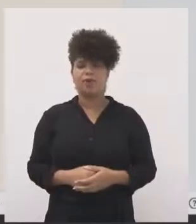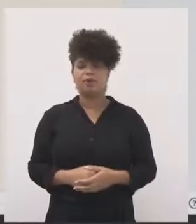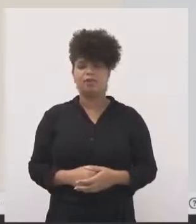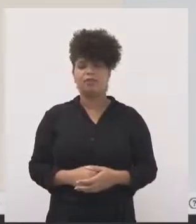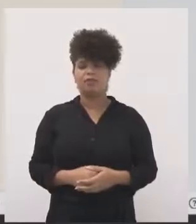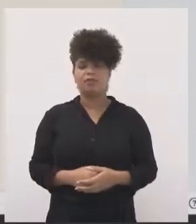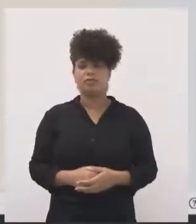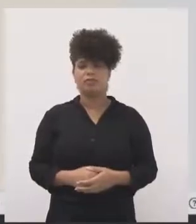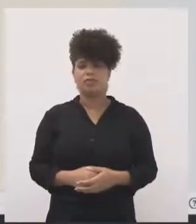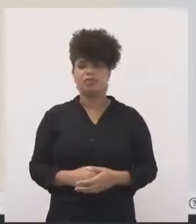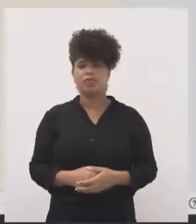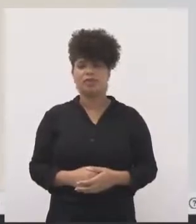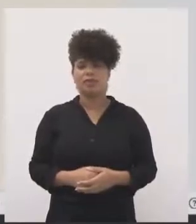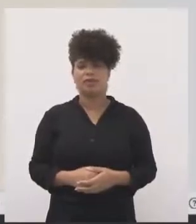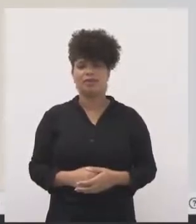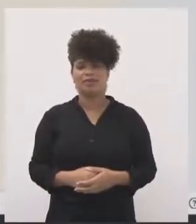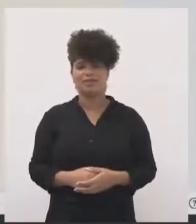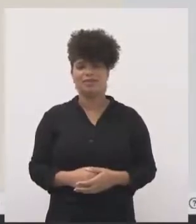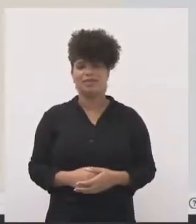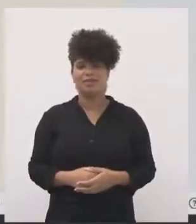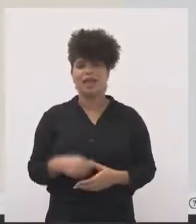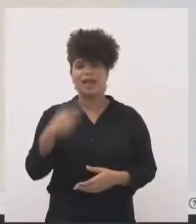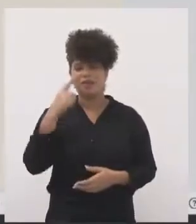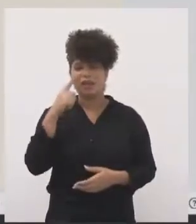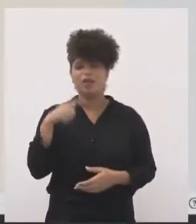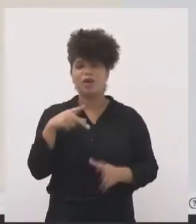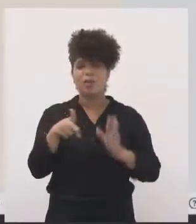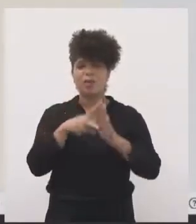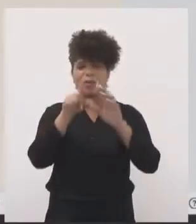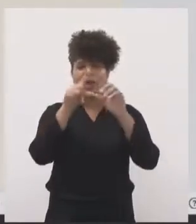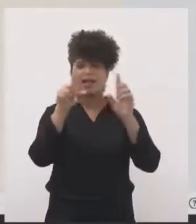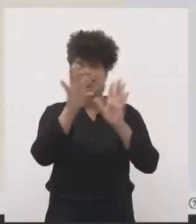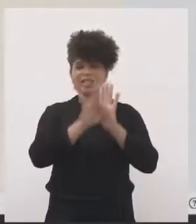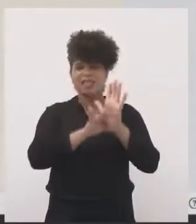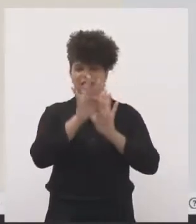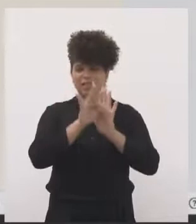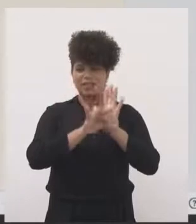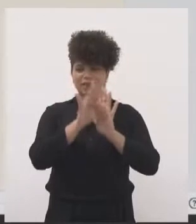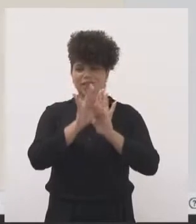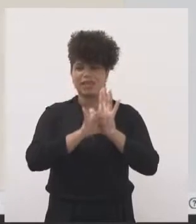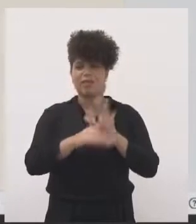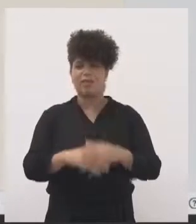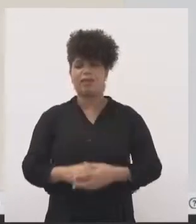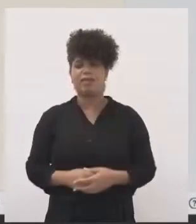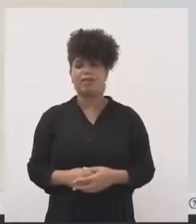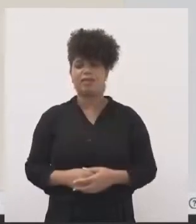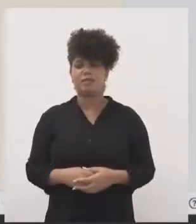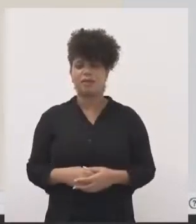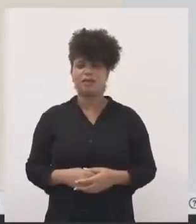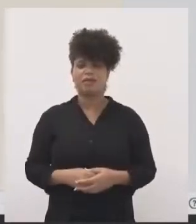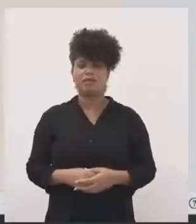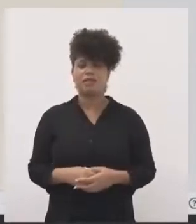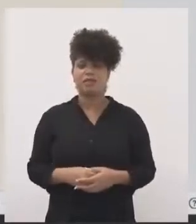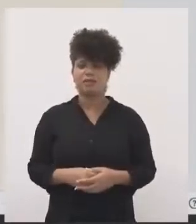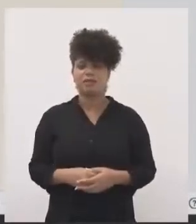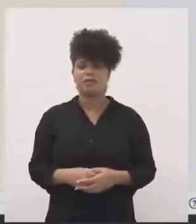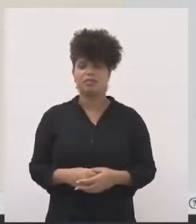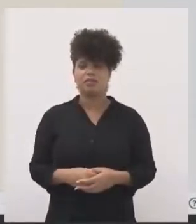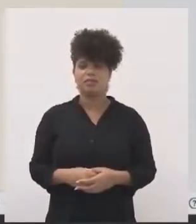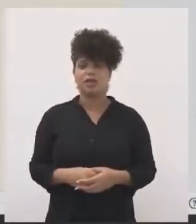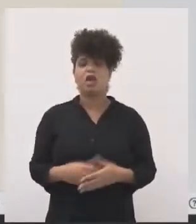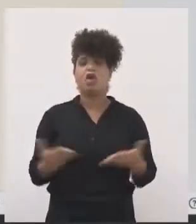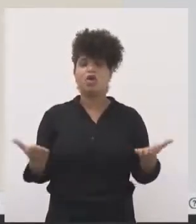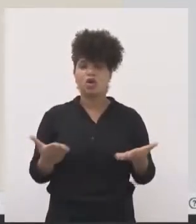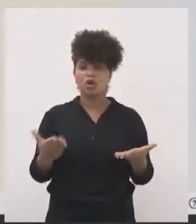também, né? Se eu abrir uma caixa de texto, por exemplo, Vamos pegar aqui uma caixa de texto.